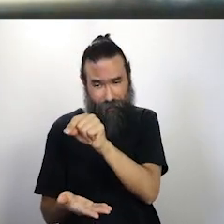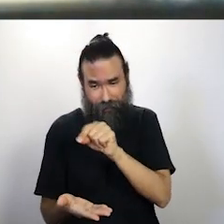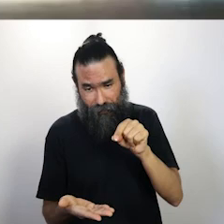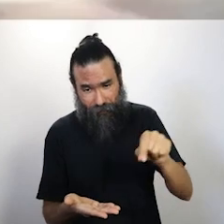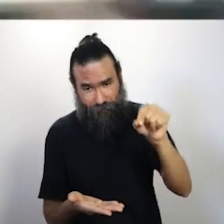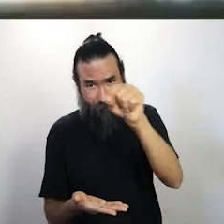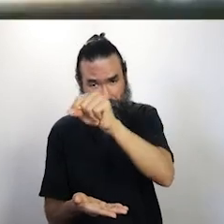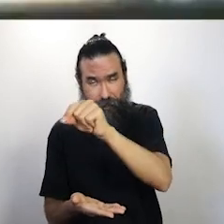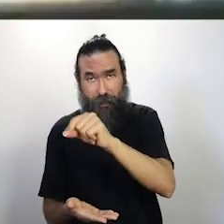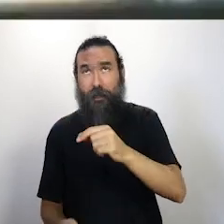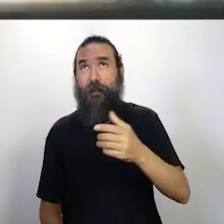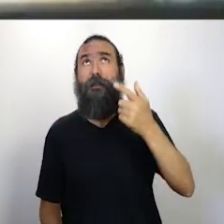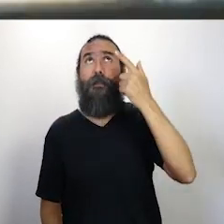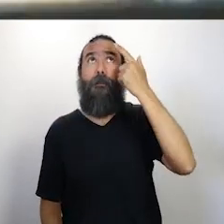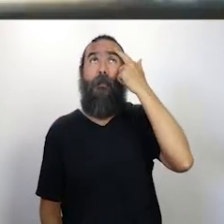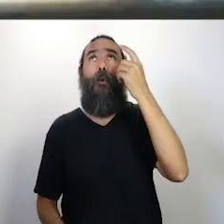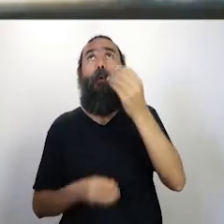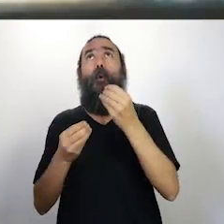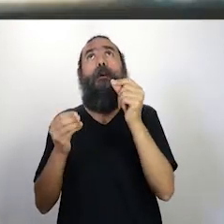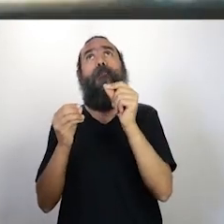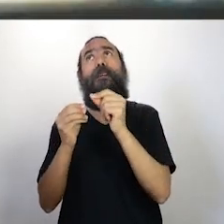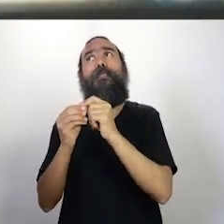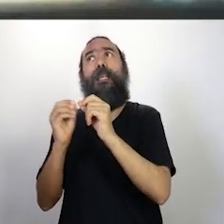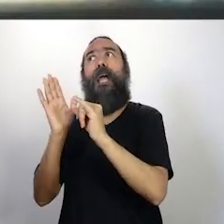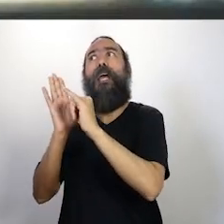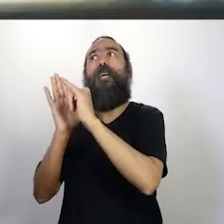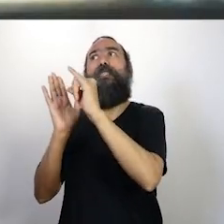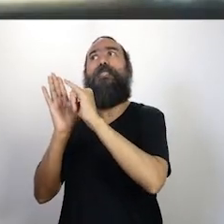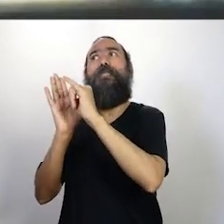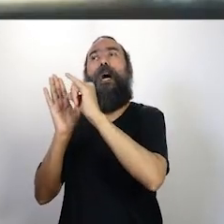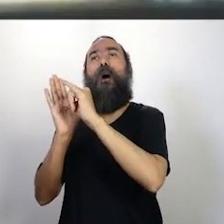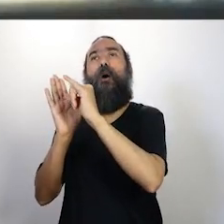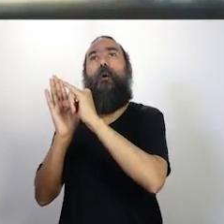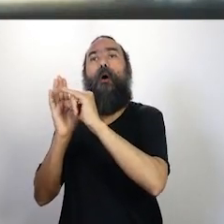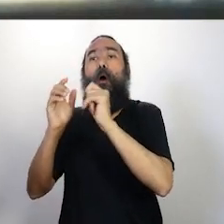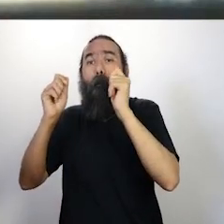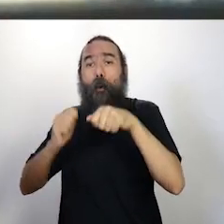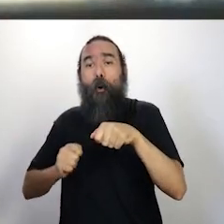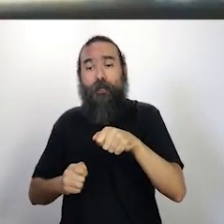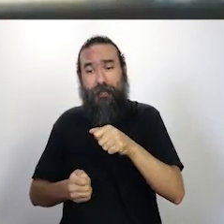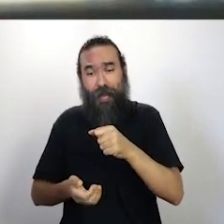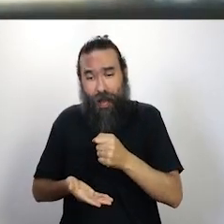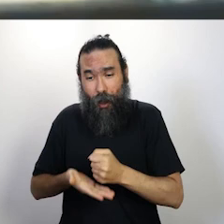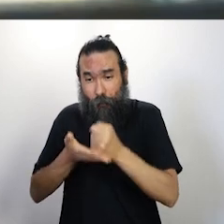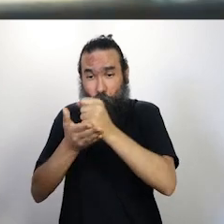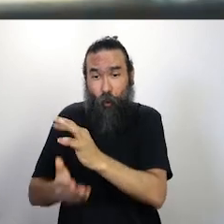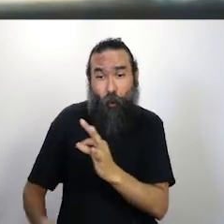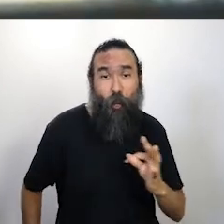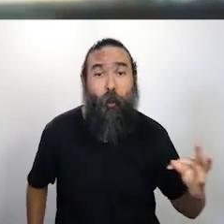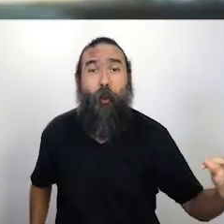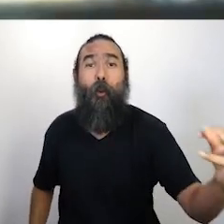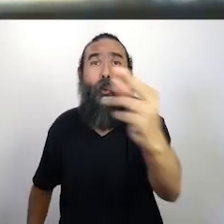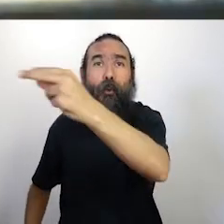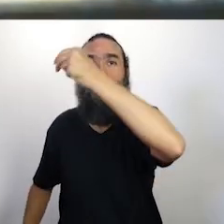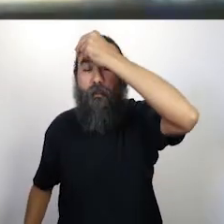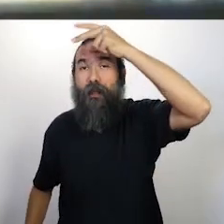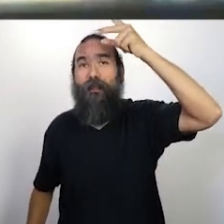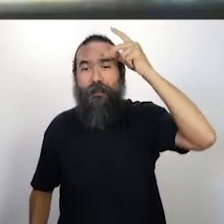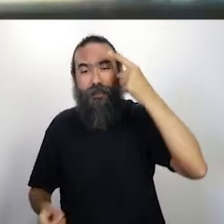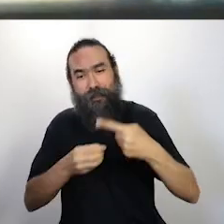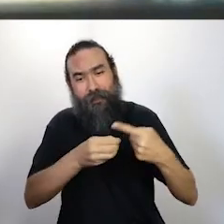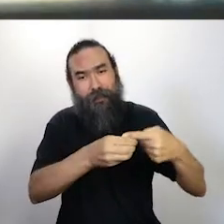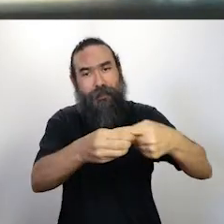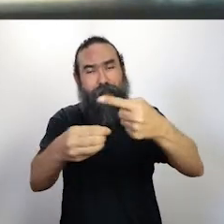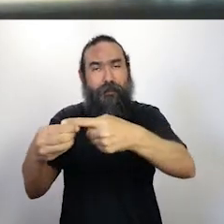os editais macro regionais como forma de atender esses profissionais desse município e estão tratando com o governo como poderia ser